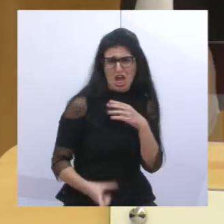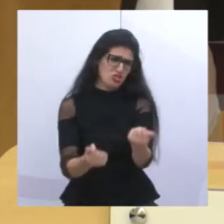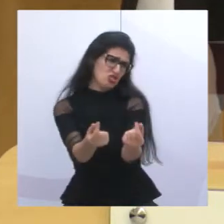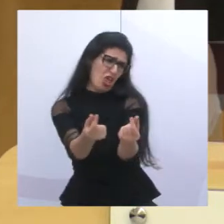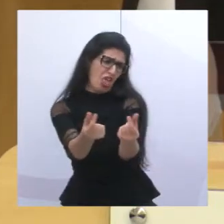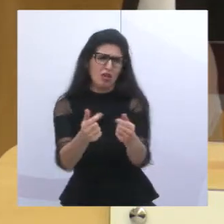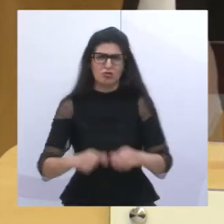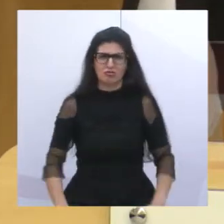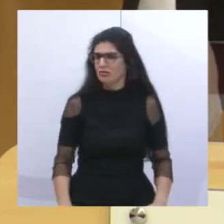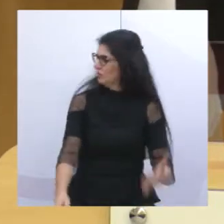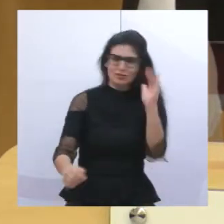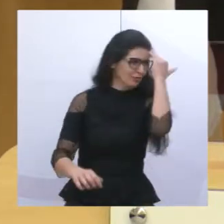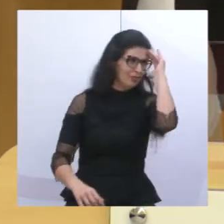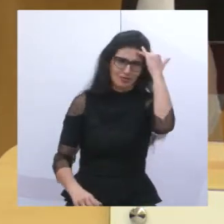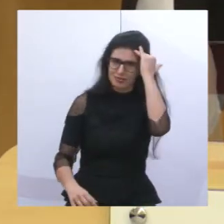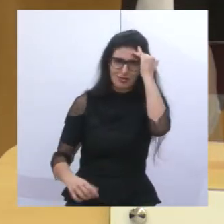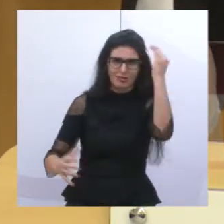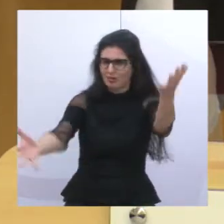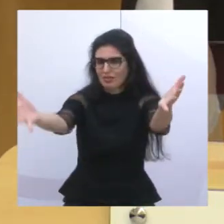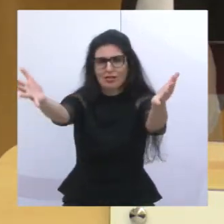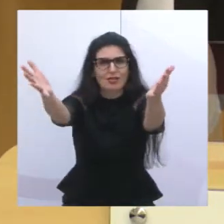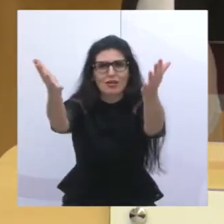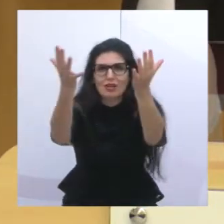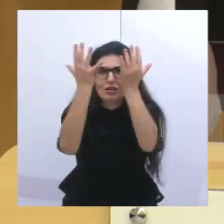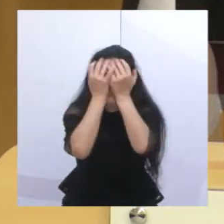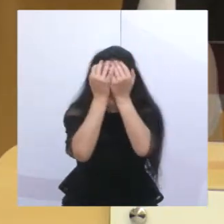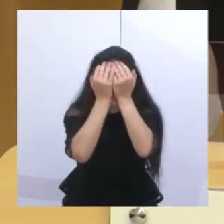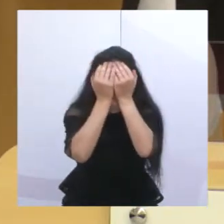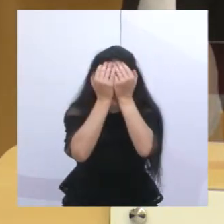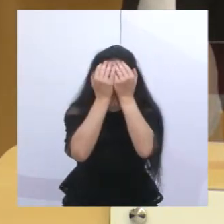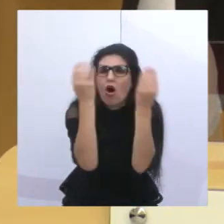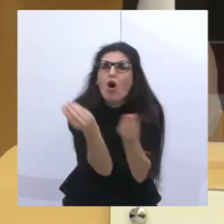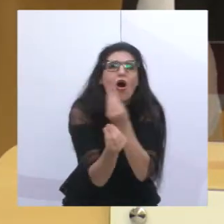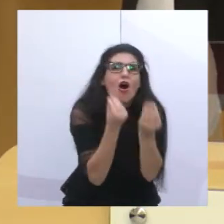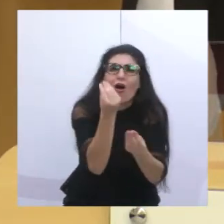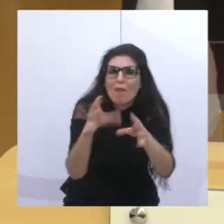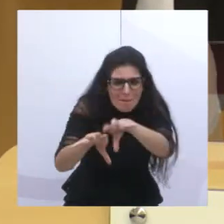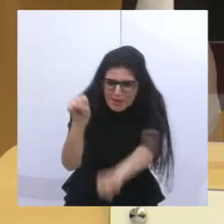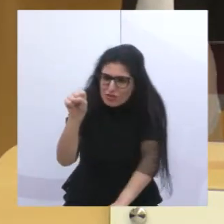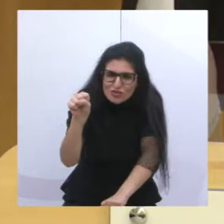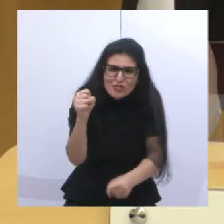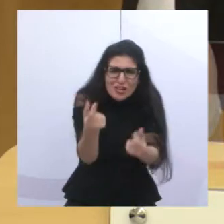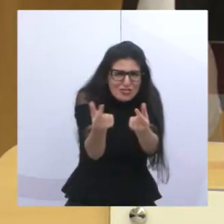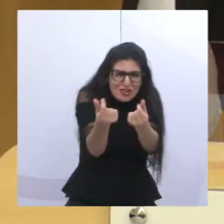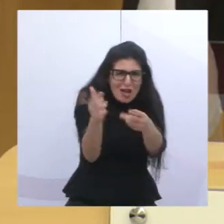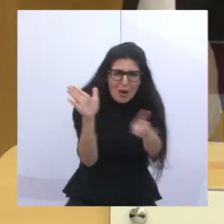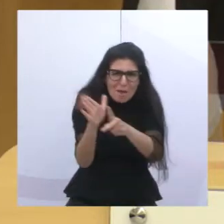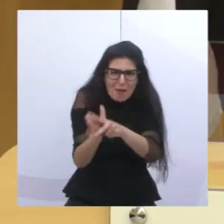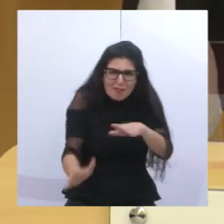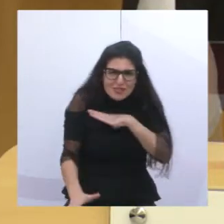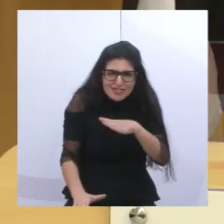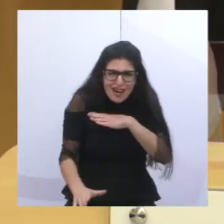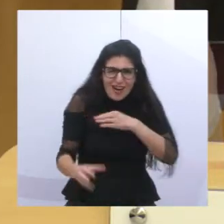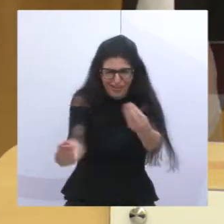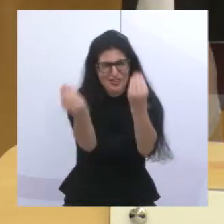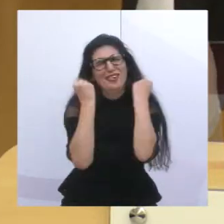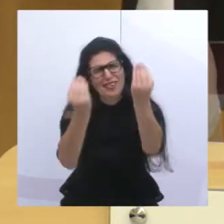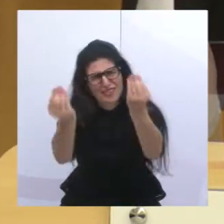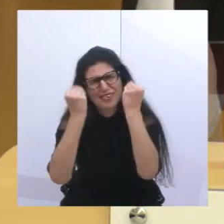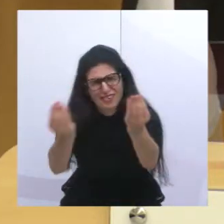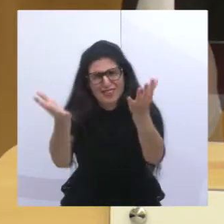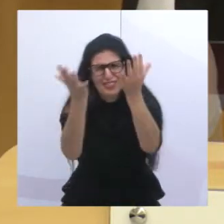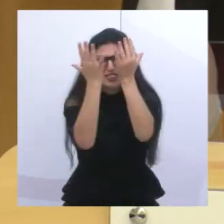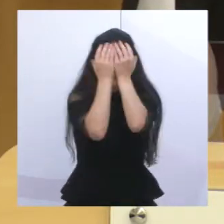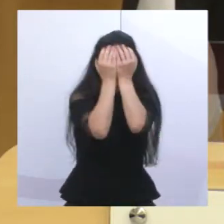Eu não entendo como que fere o interesse público, tá? Uma outra coisa que eu quero dizer aqui também, a